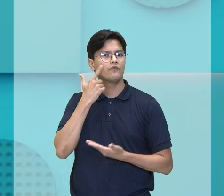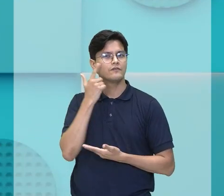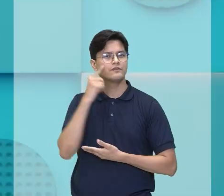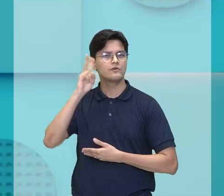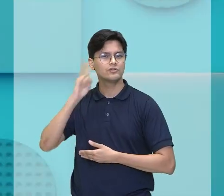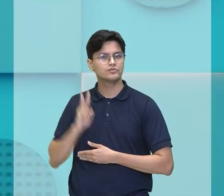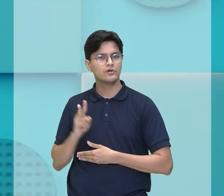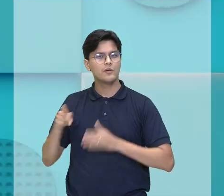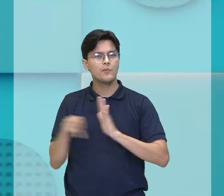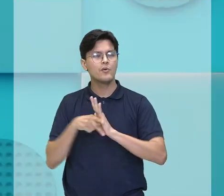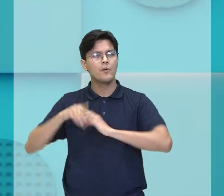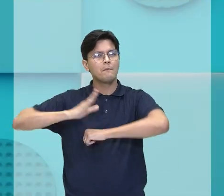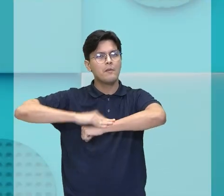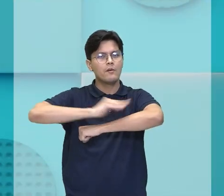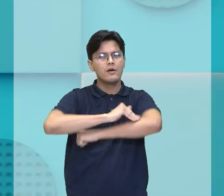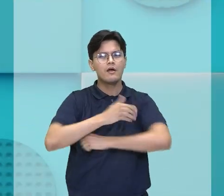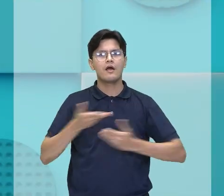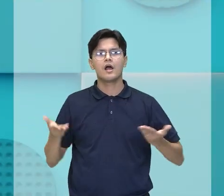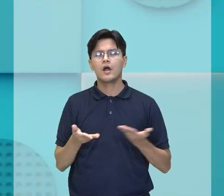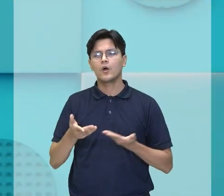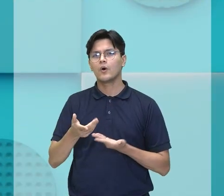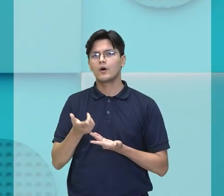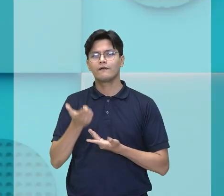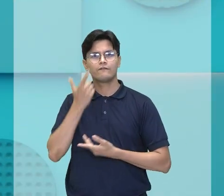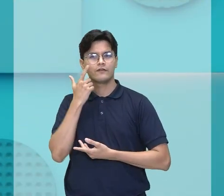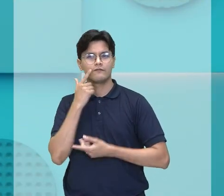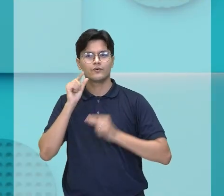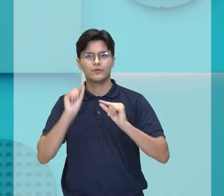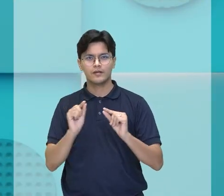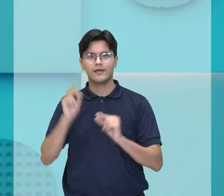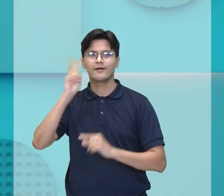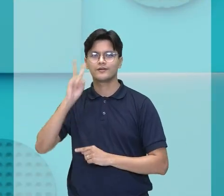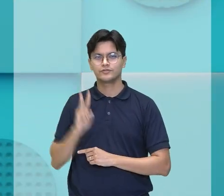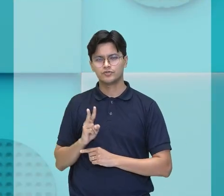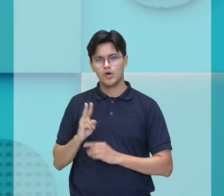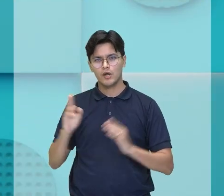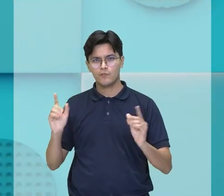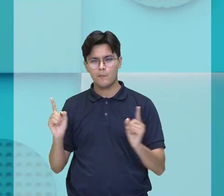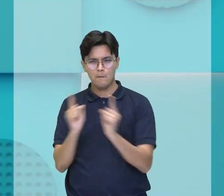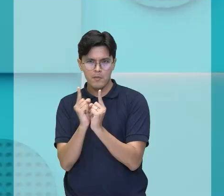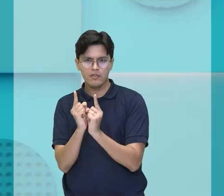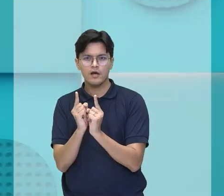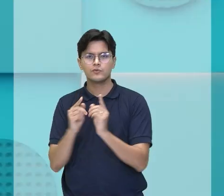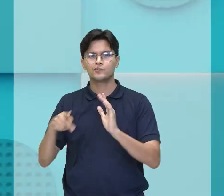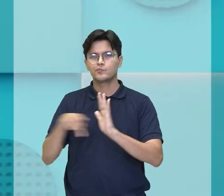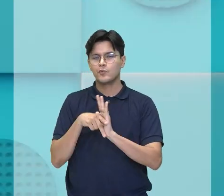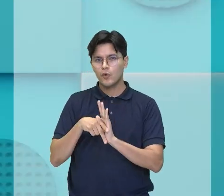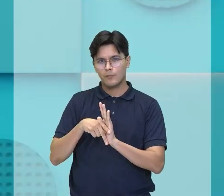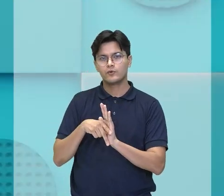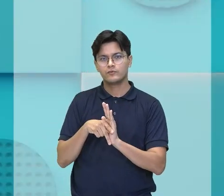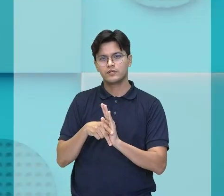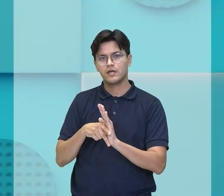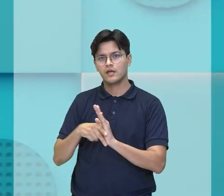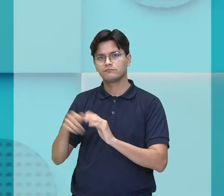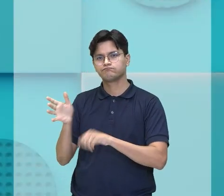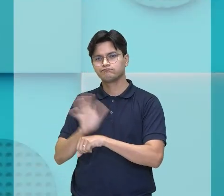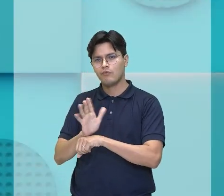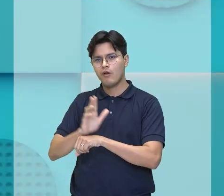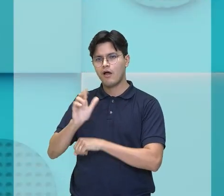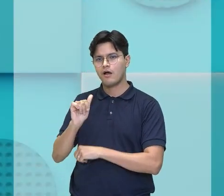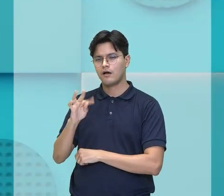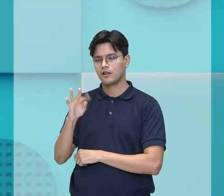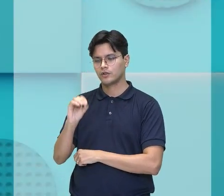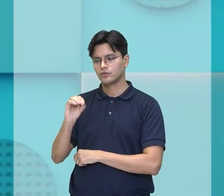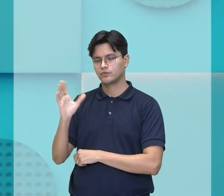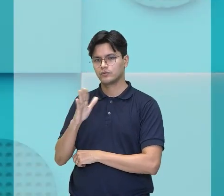vimos agora um trechinho do Alto da Compadecida, né, que são textos teatrais aí e que trazem essas características que